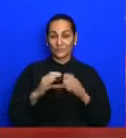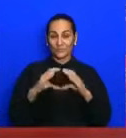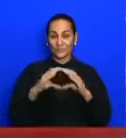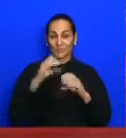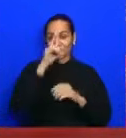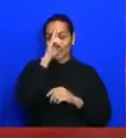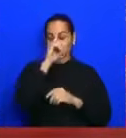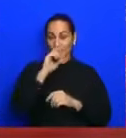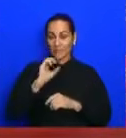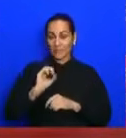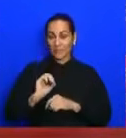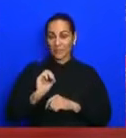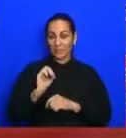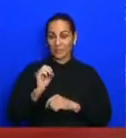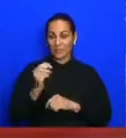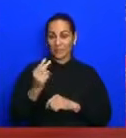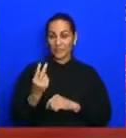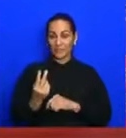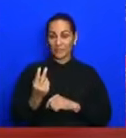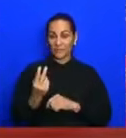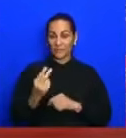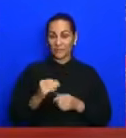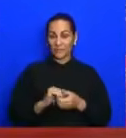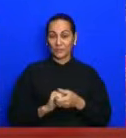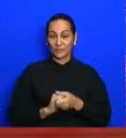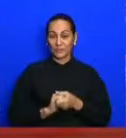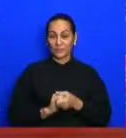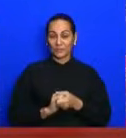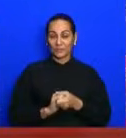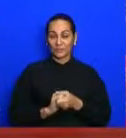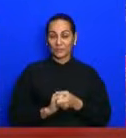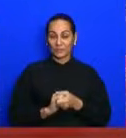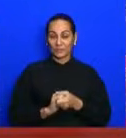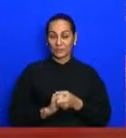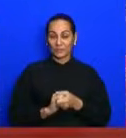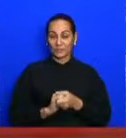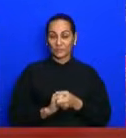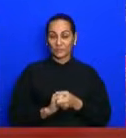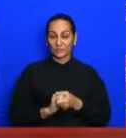Bola amarela 02. Amarela 02.